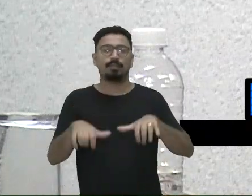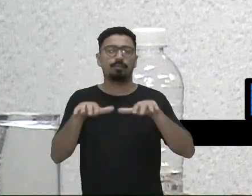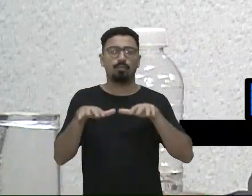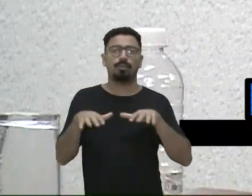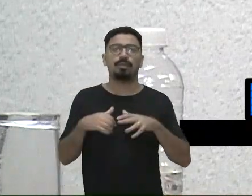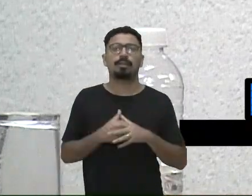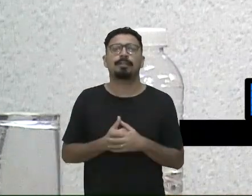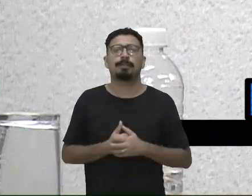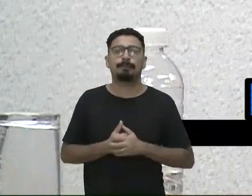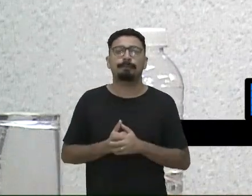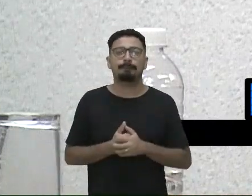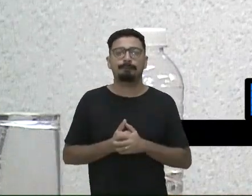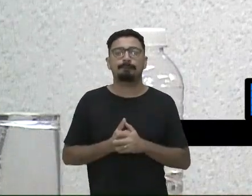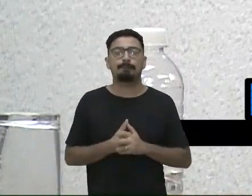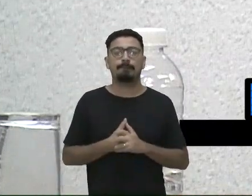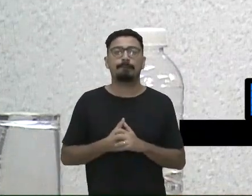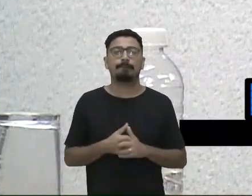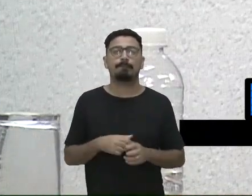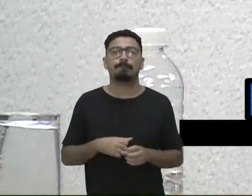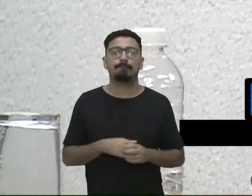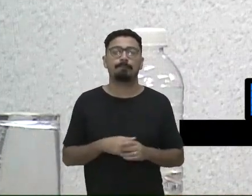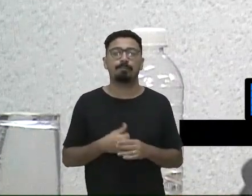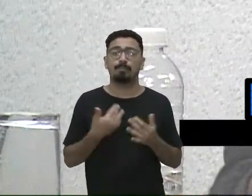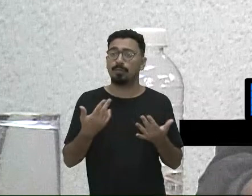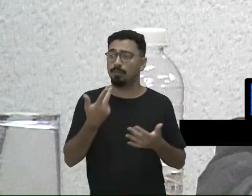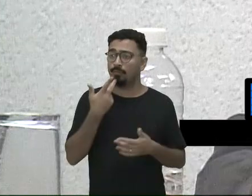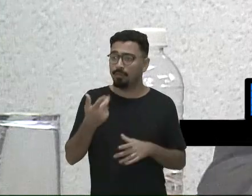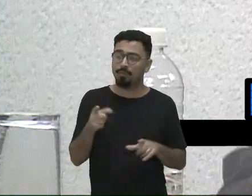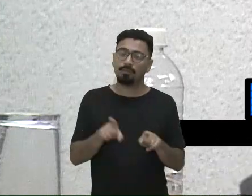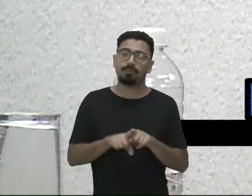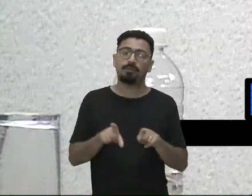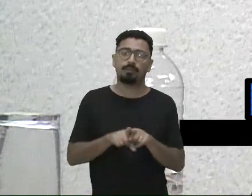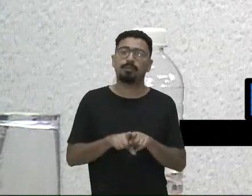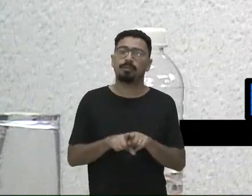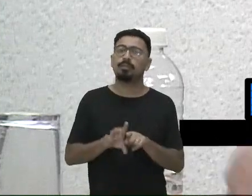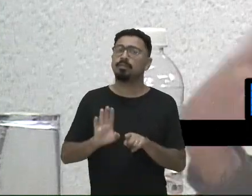casa. E aí eu quero deixar esse convite aqui para